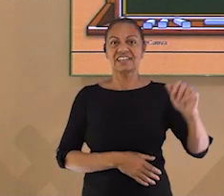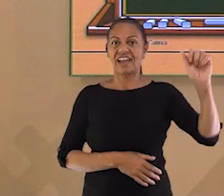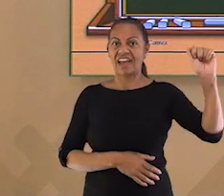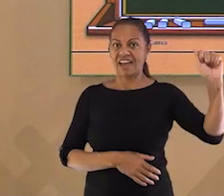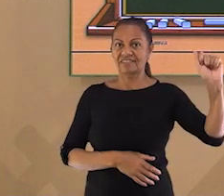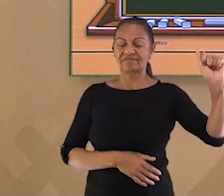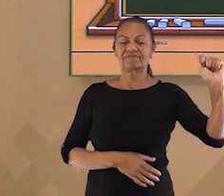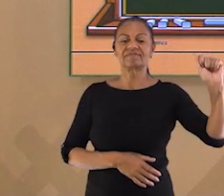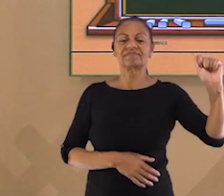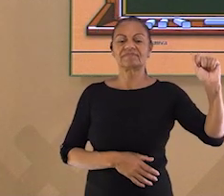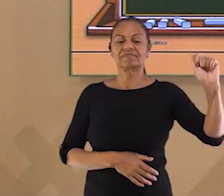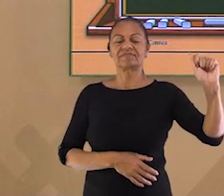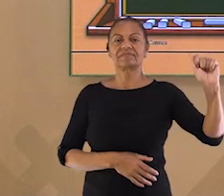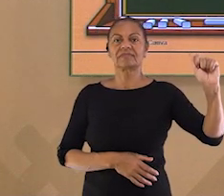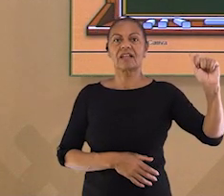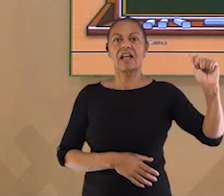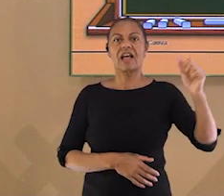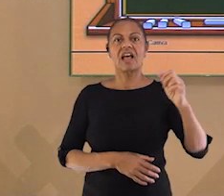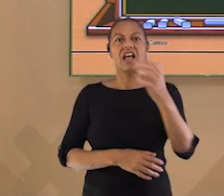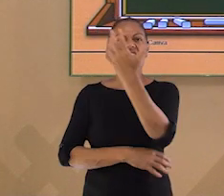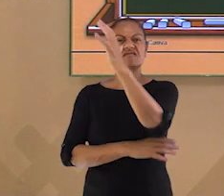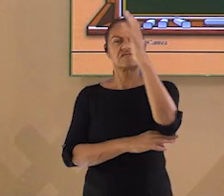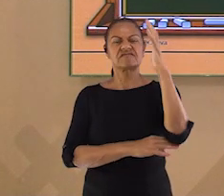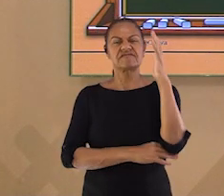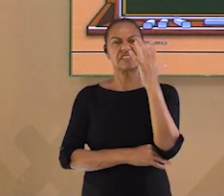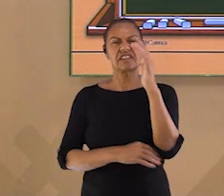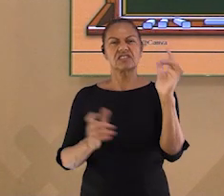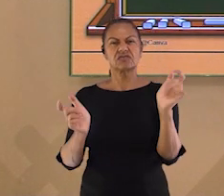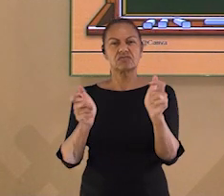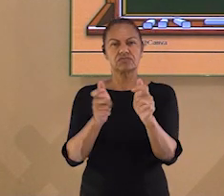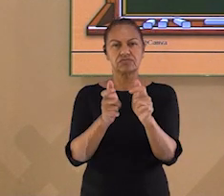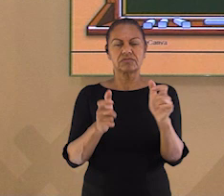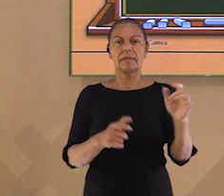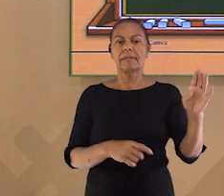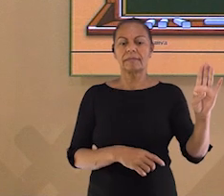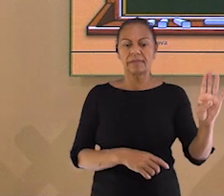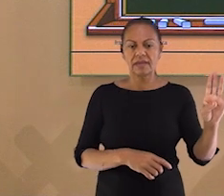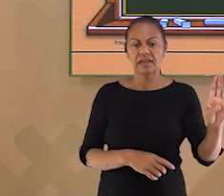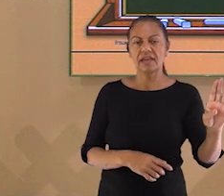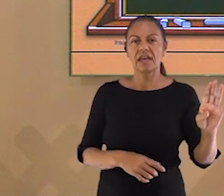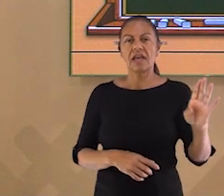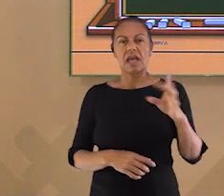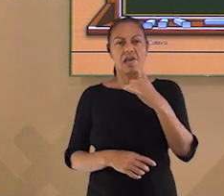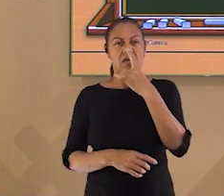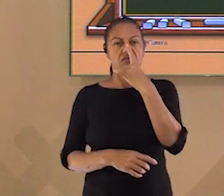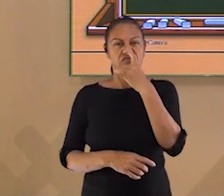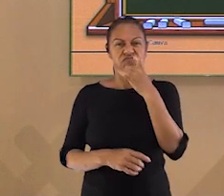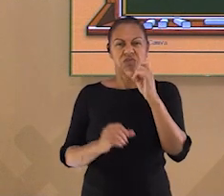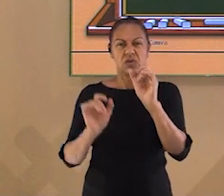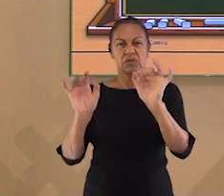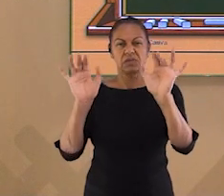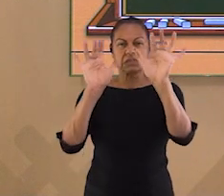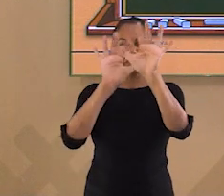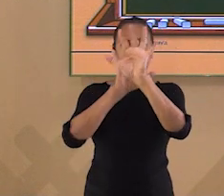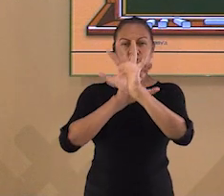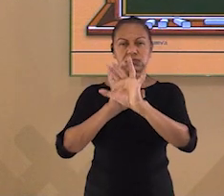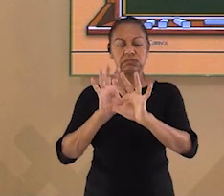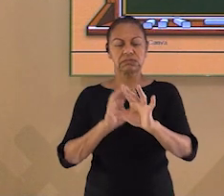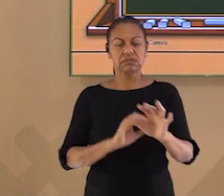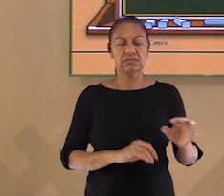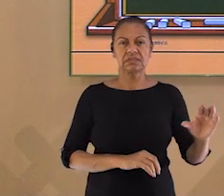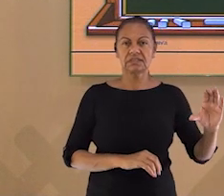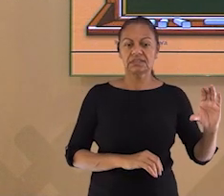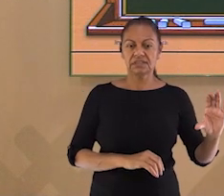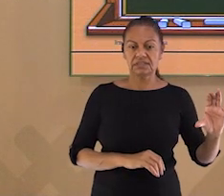letra A, a ausência de áreas verdes, letra B, a poluição de rios urbanos, ou letra C,